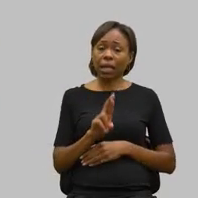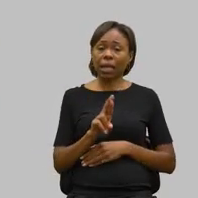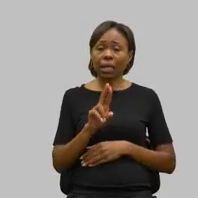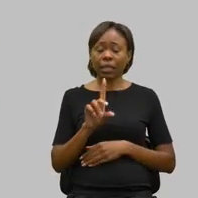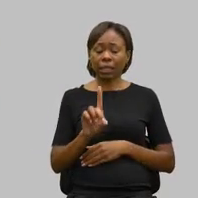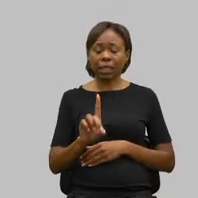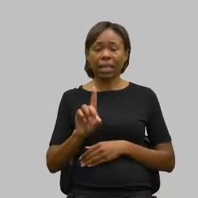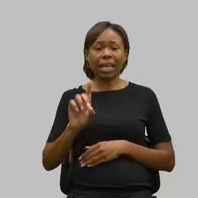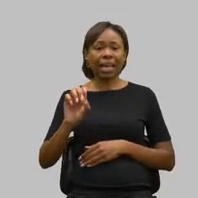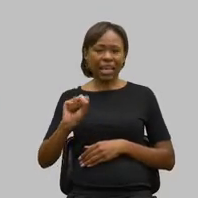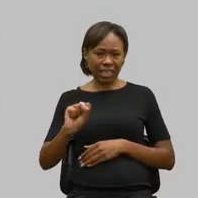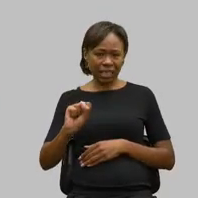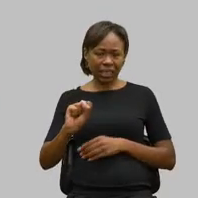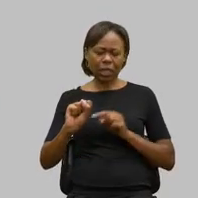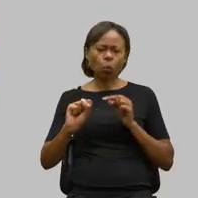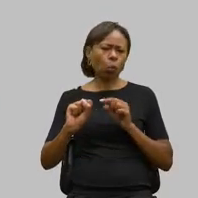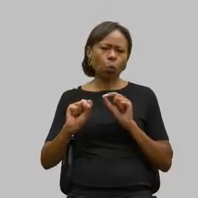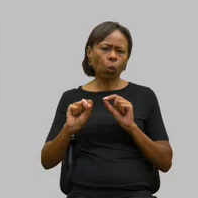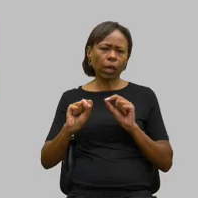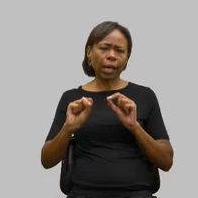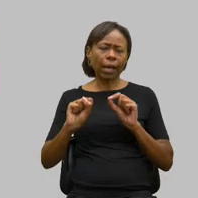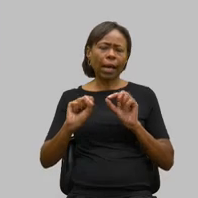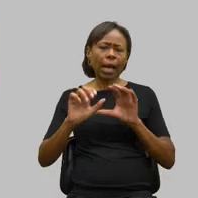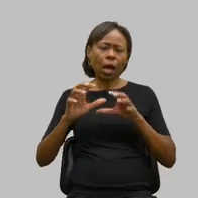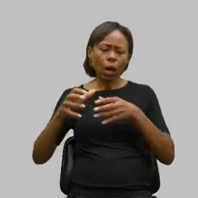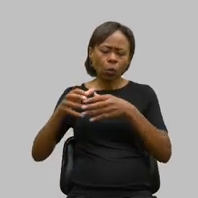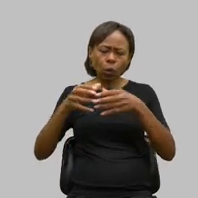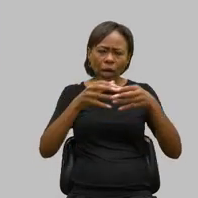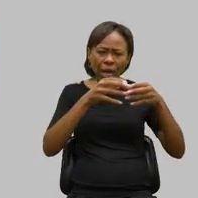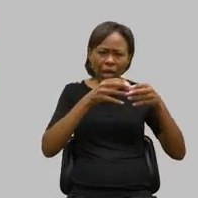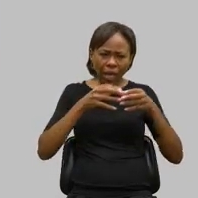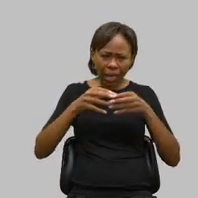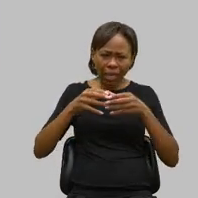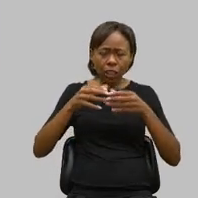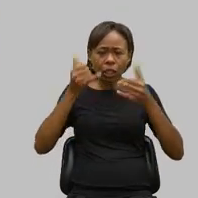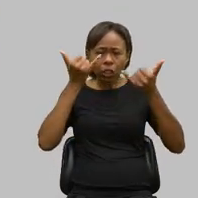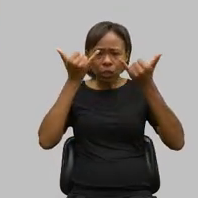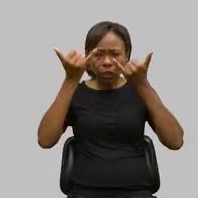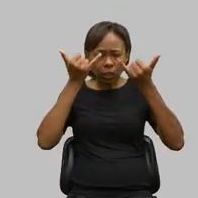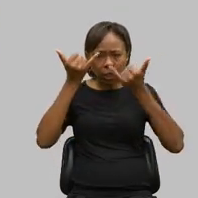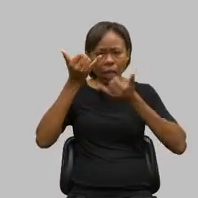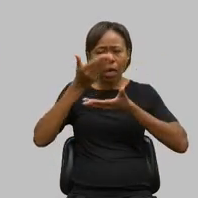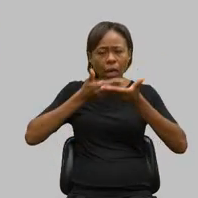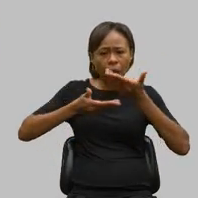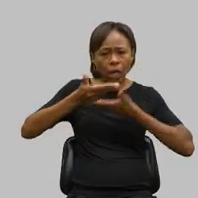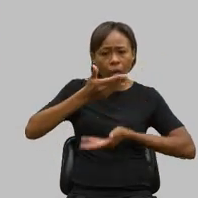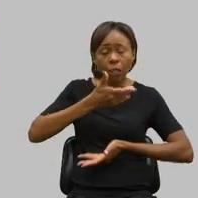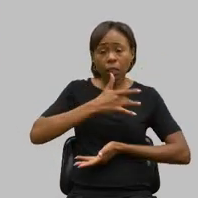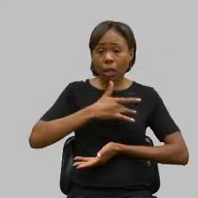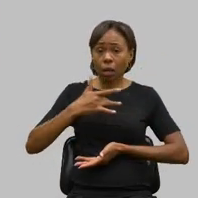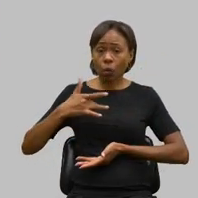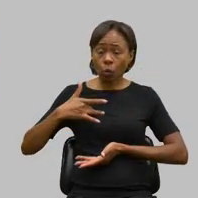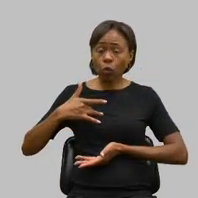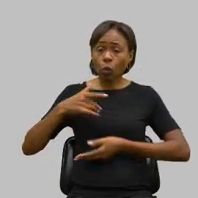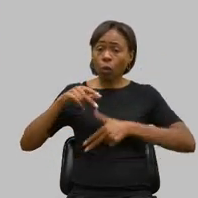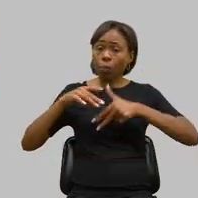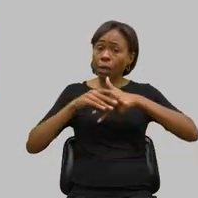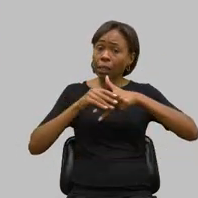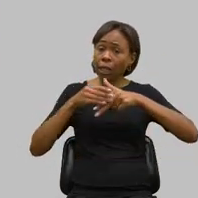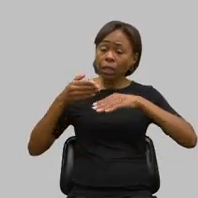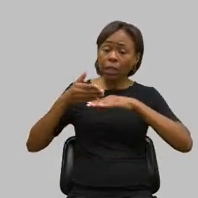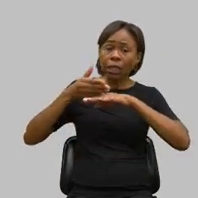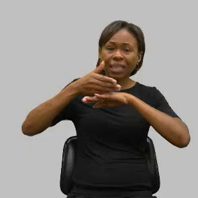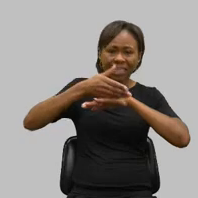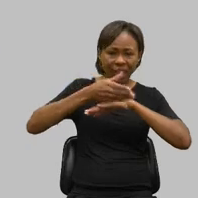é a Rede de Dados em Saúde. Nós temos aí uma possibilidade de saber onde o paciente está na rede, o que ele já fez,